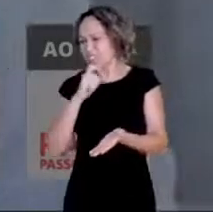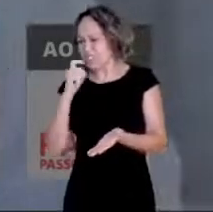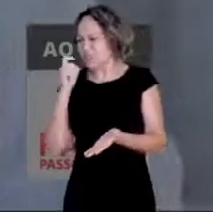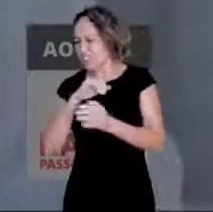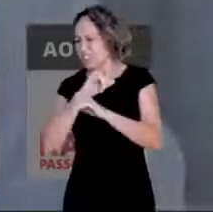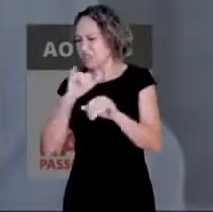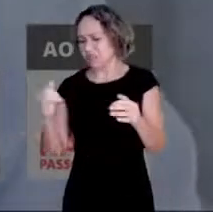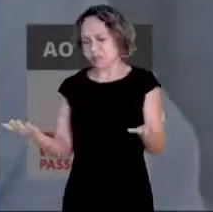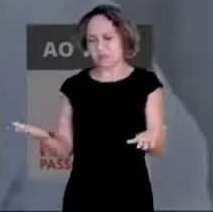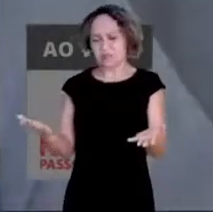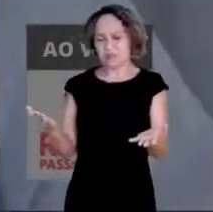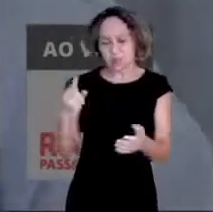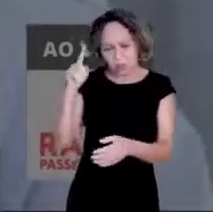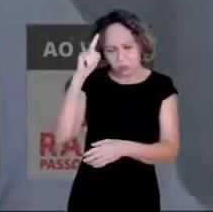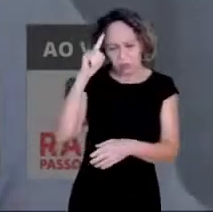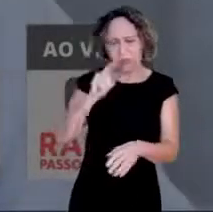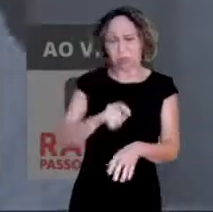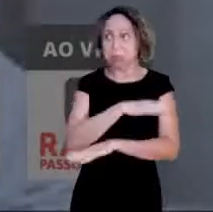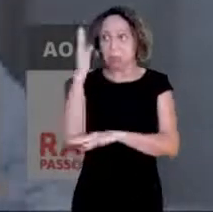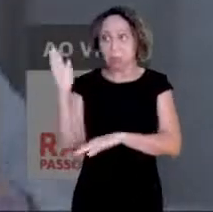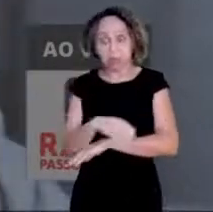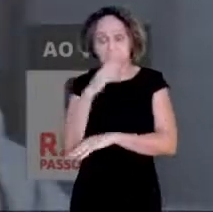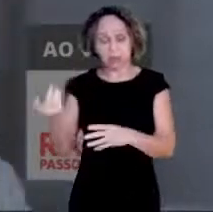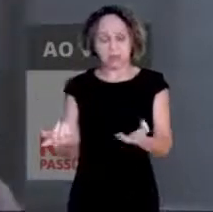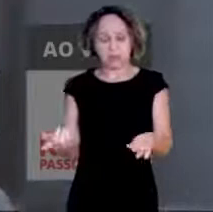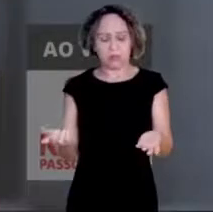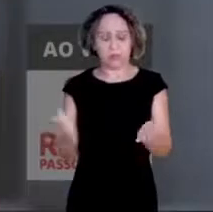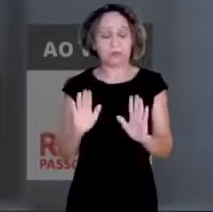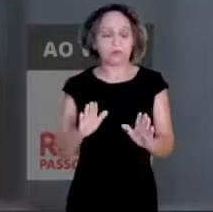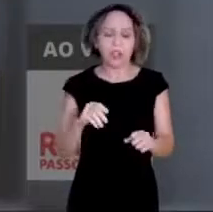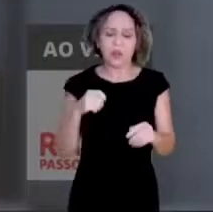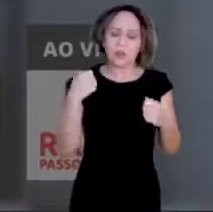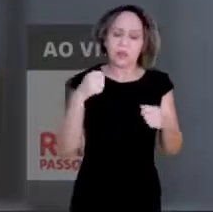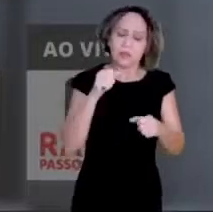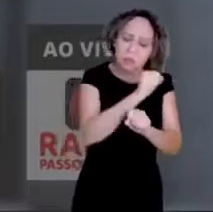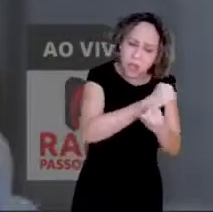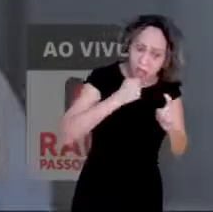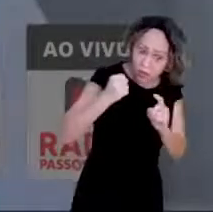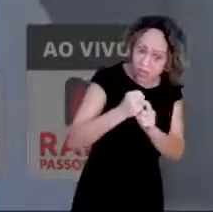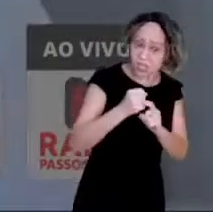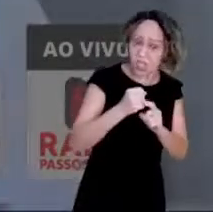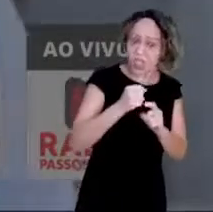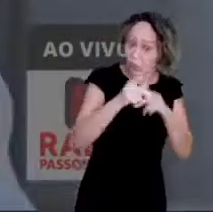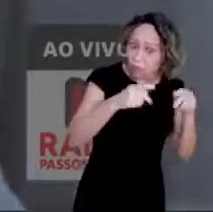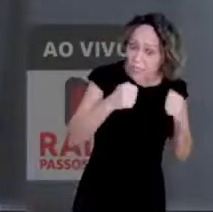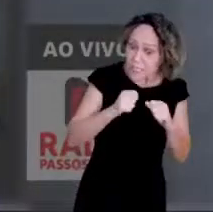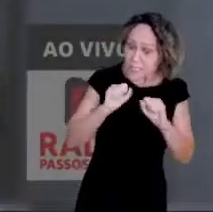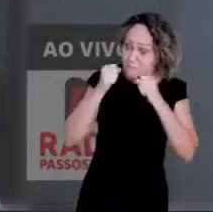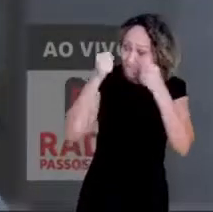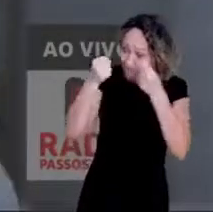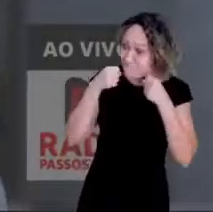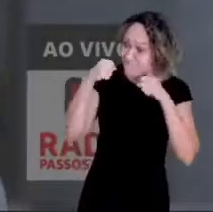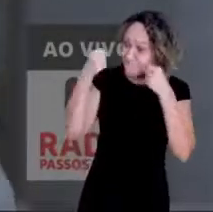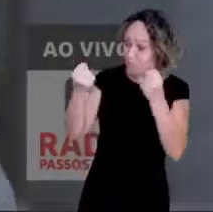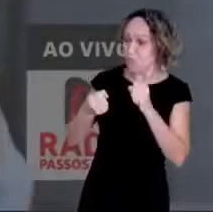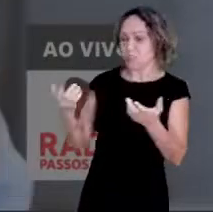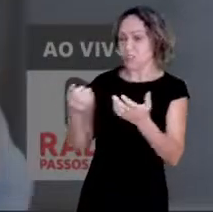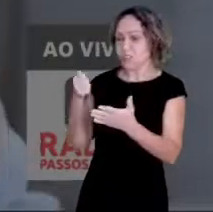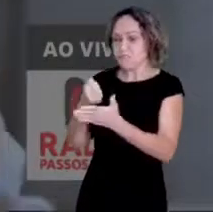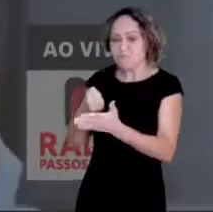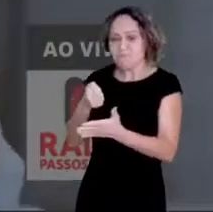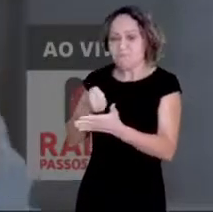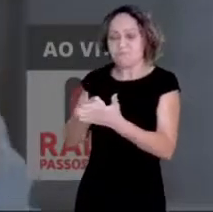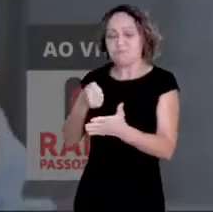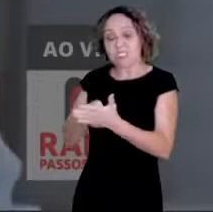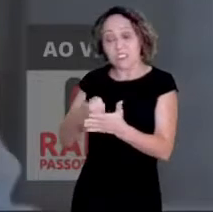das empresas que produziam fertilizante nesse país, e agora o desmonte da Eletrobras. Ou seja, daqui a pouco